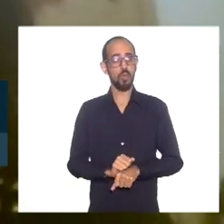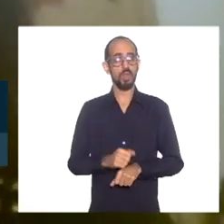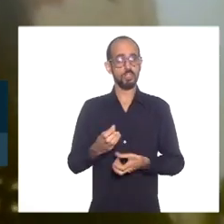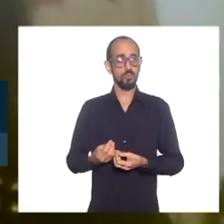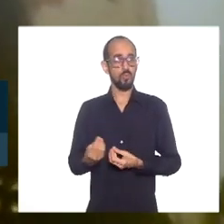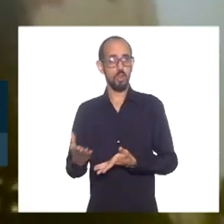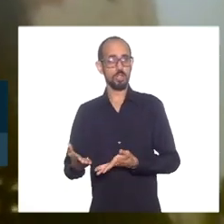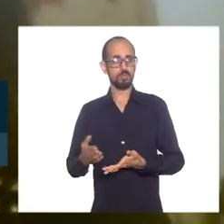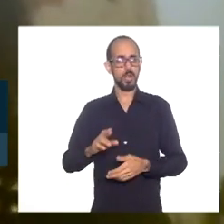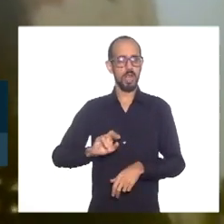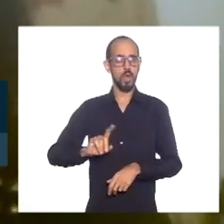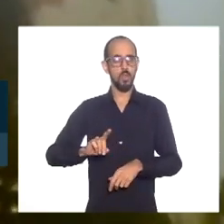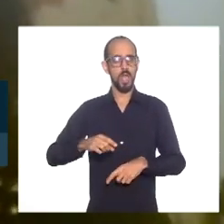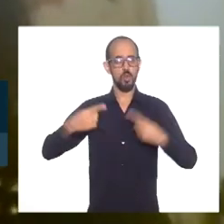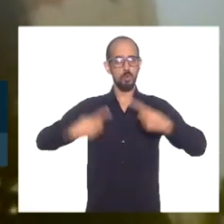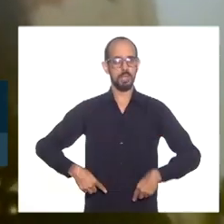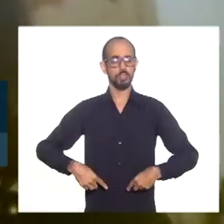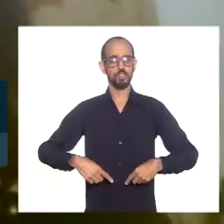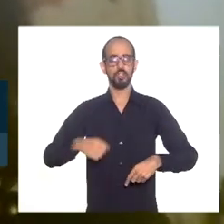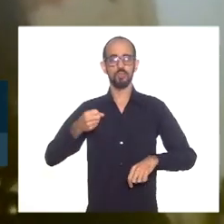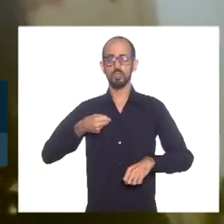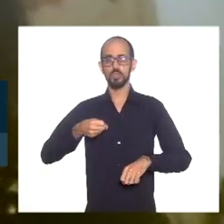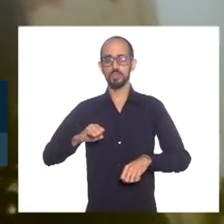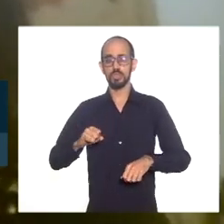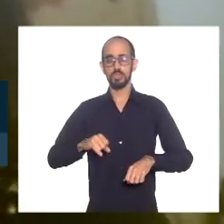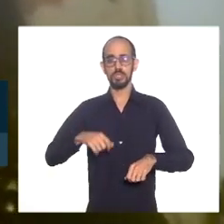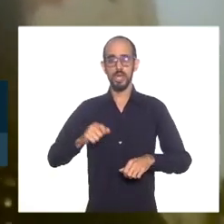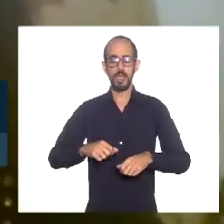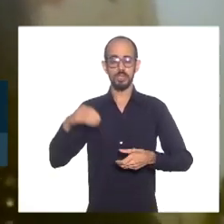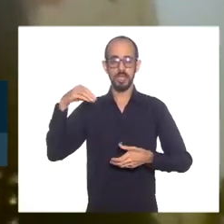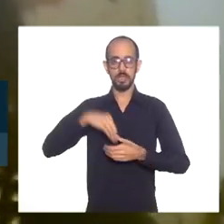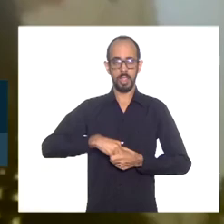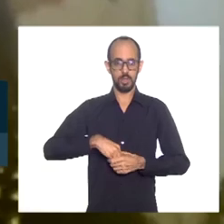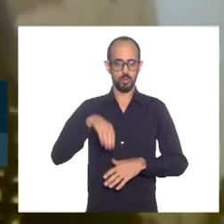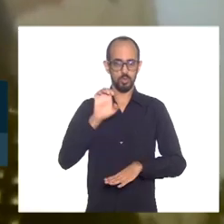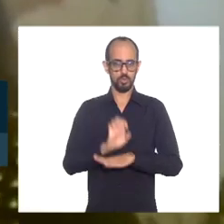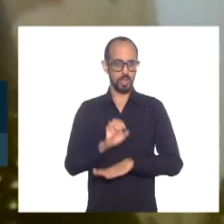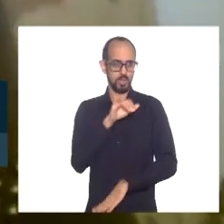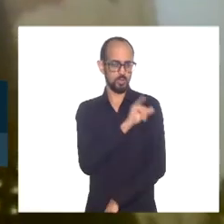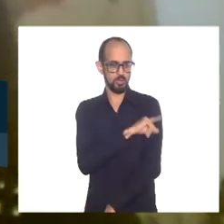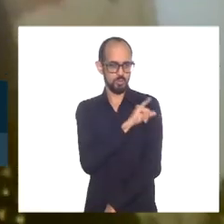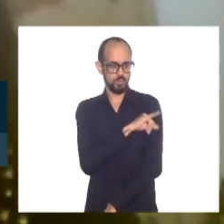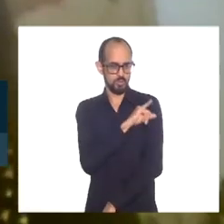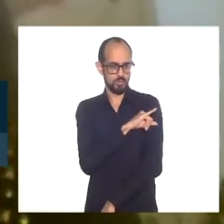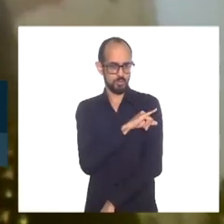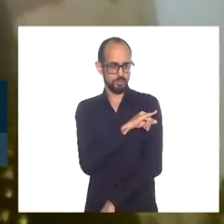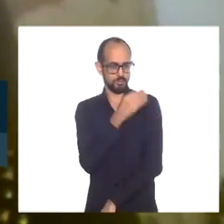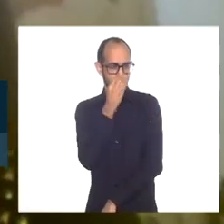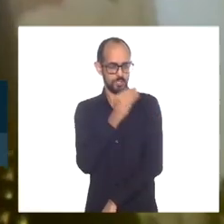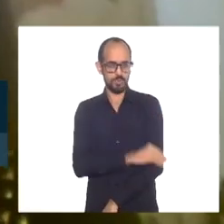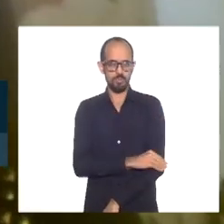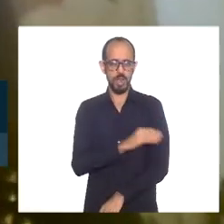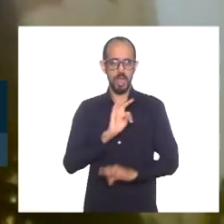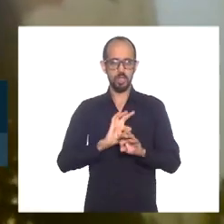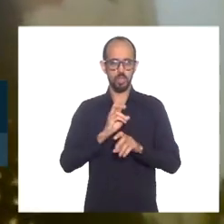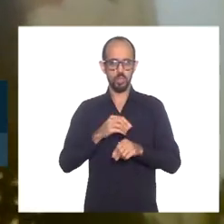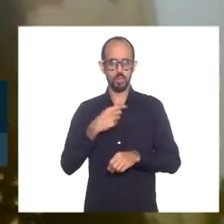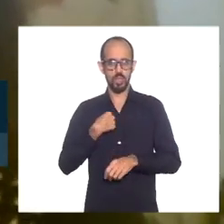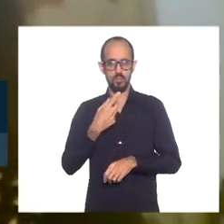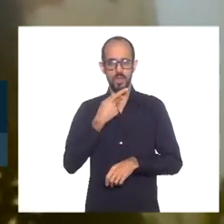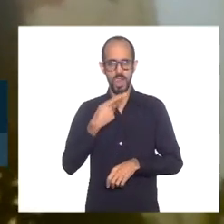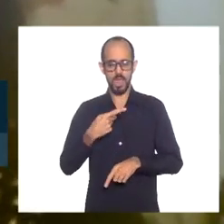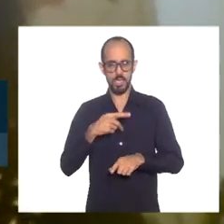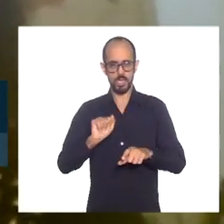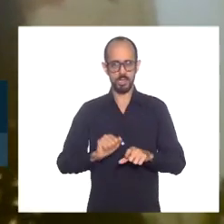é competitivo se ele partir do Estado do Rio de Janeiro. Bom, deixando de lado o que eu já mencionei, que a